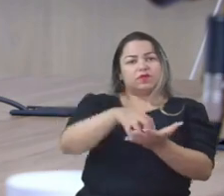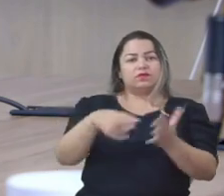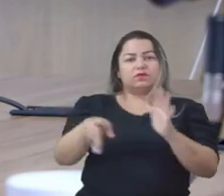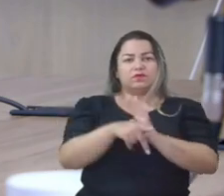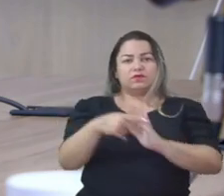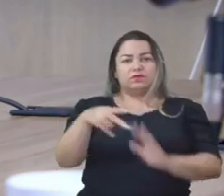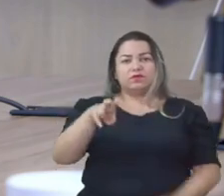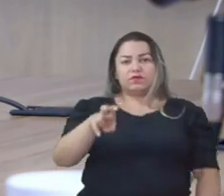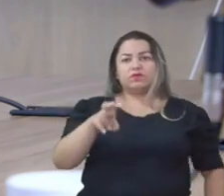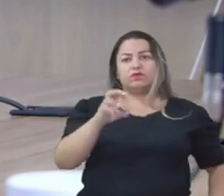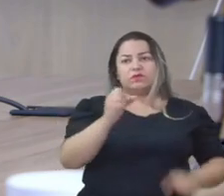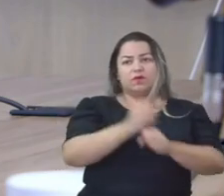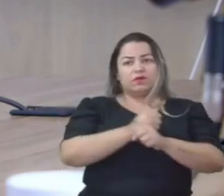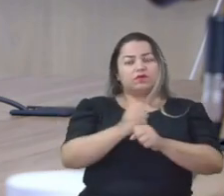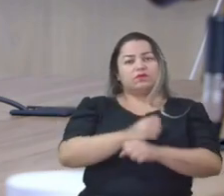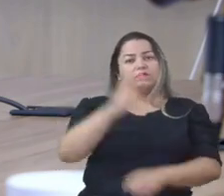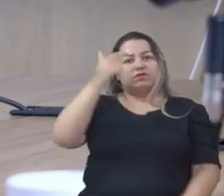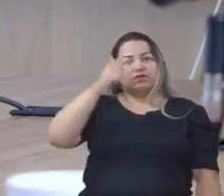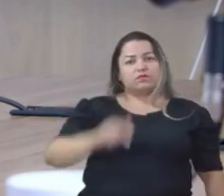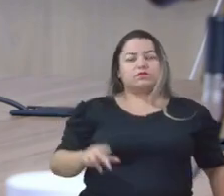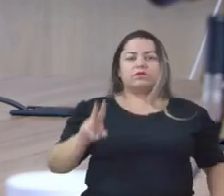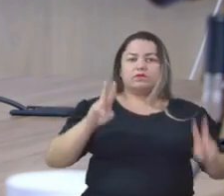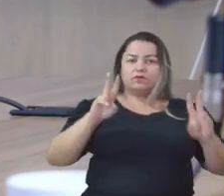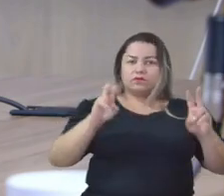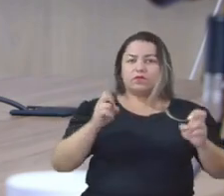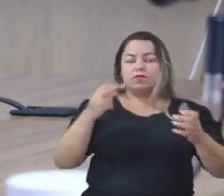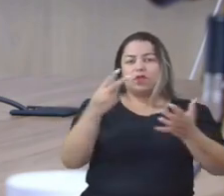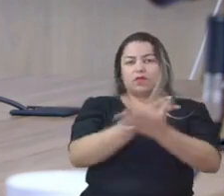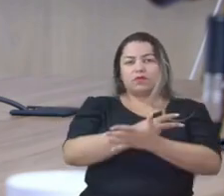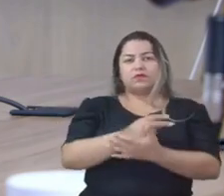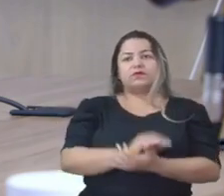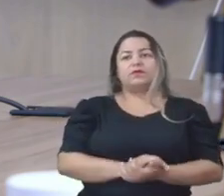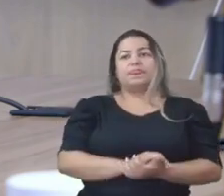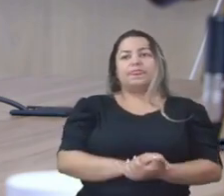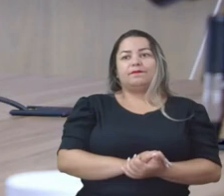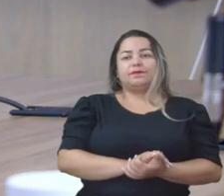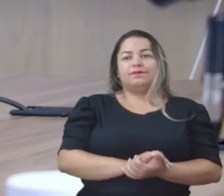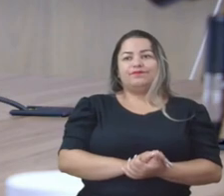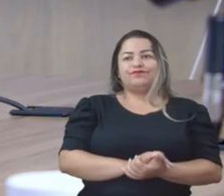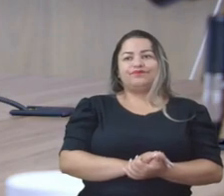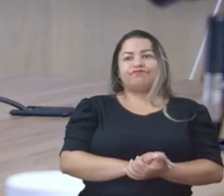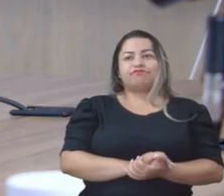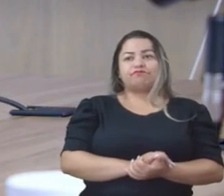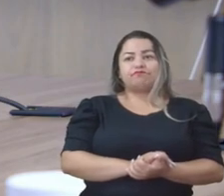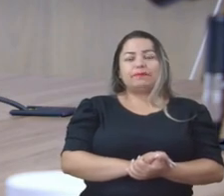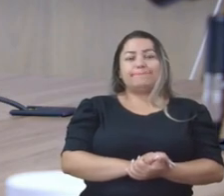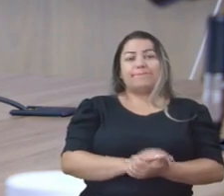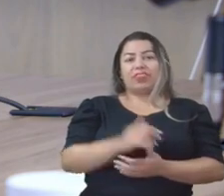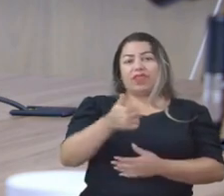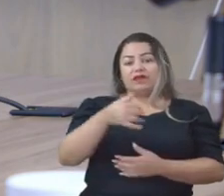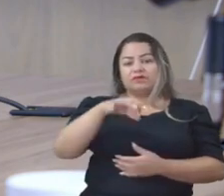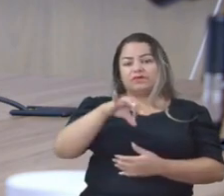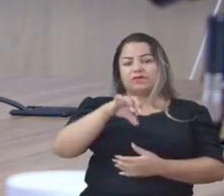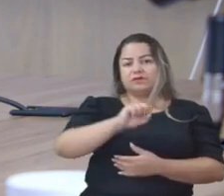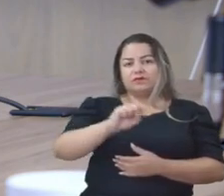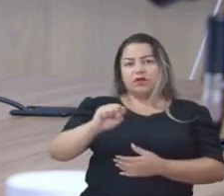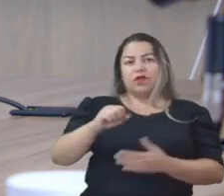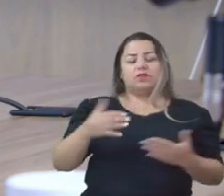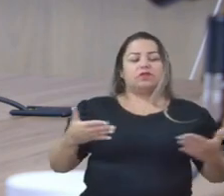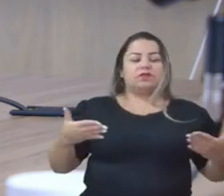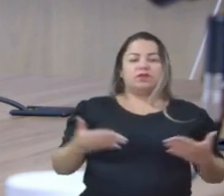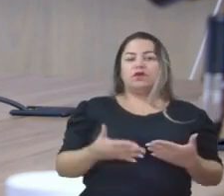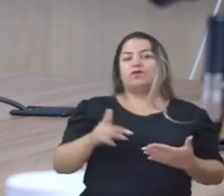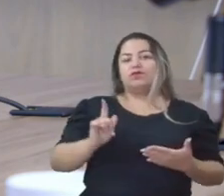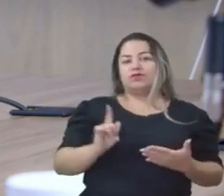de 5 anos. Novamente, coisa que não aconteceu. E não é nem em 1988. Até hoje